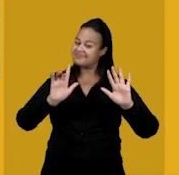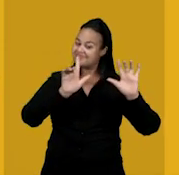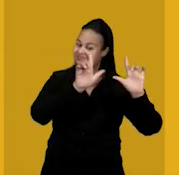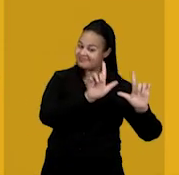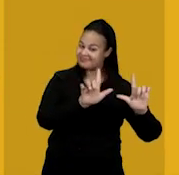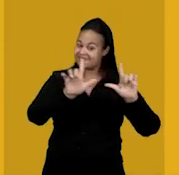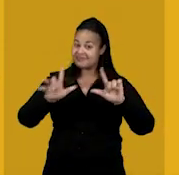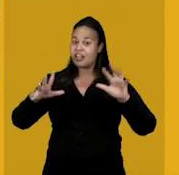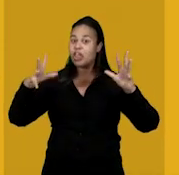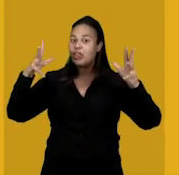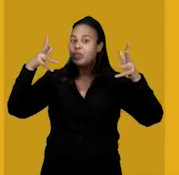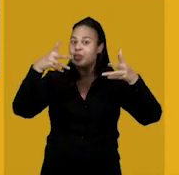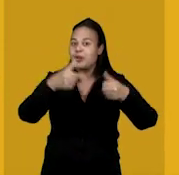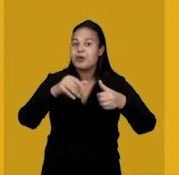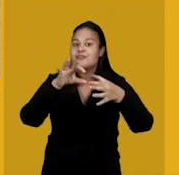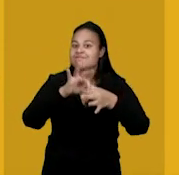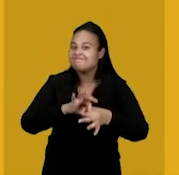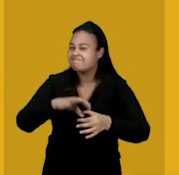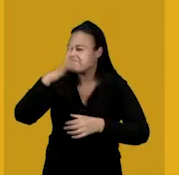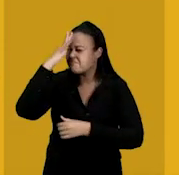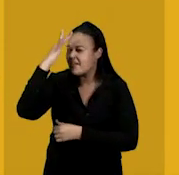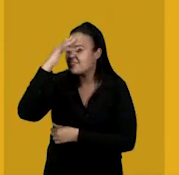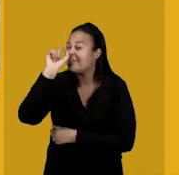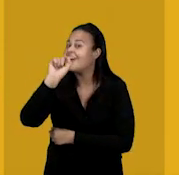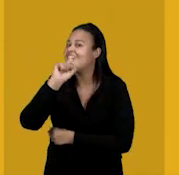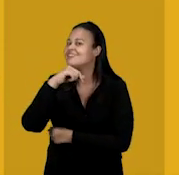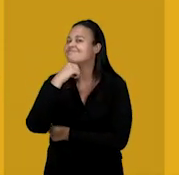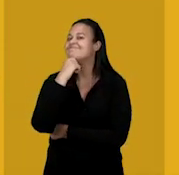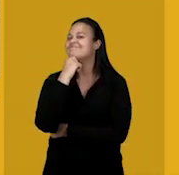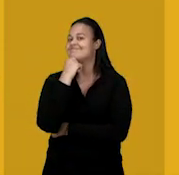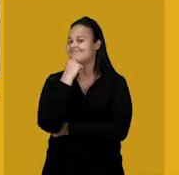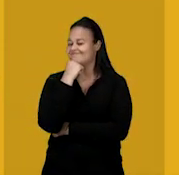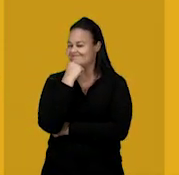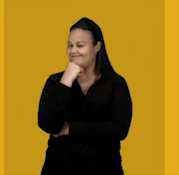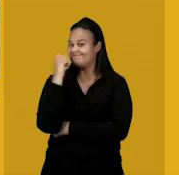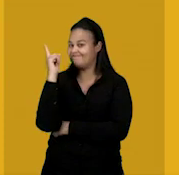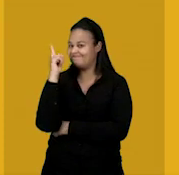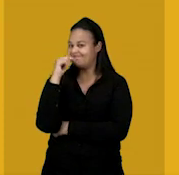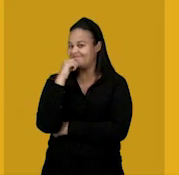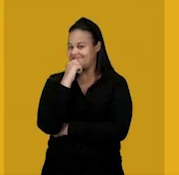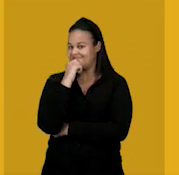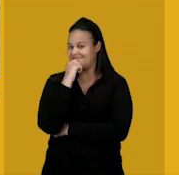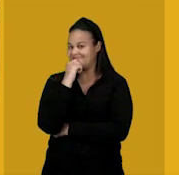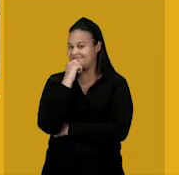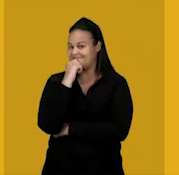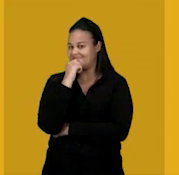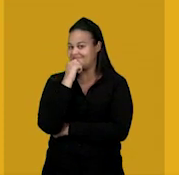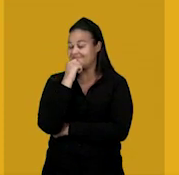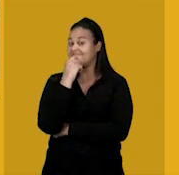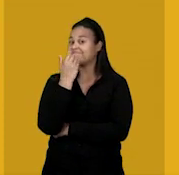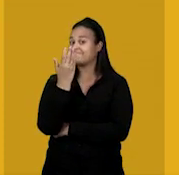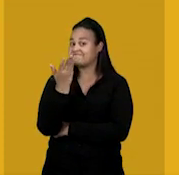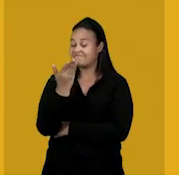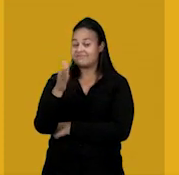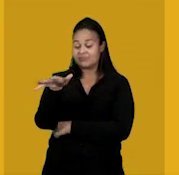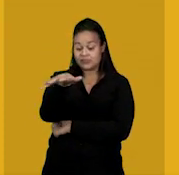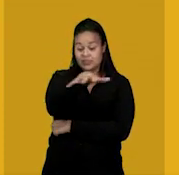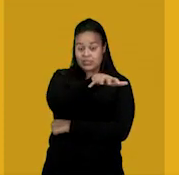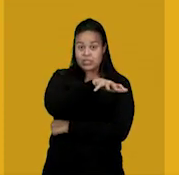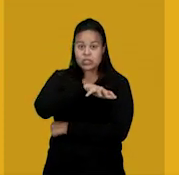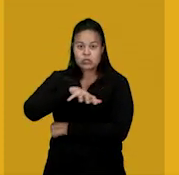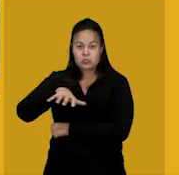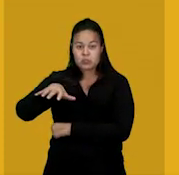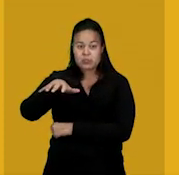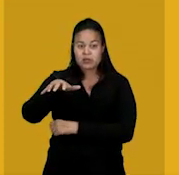contexto total, você imagina o que se passa ali. Quer dizer, esse espaço que há